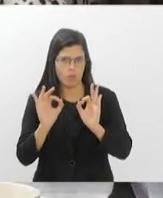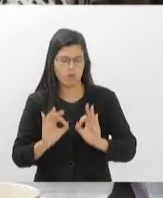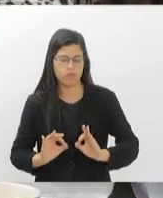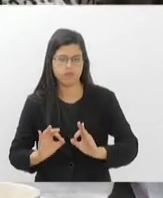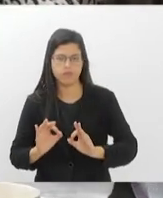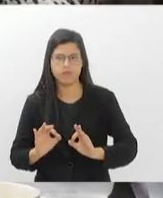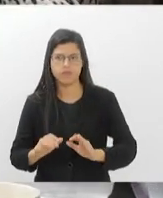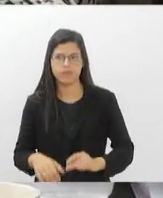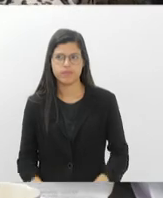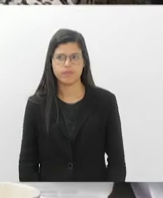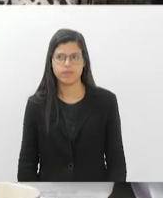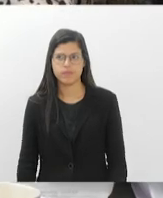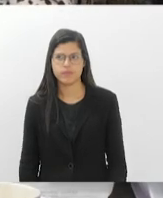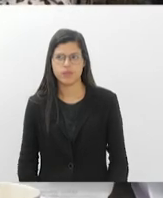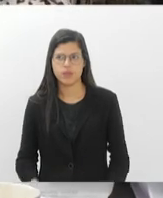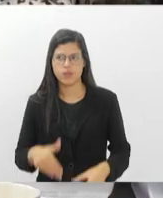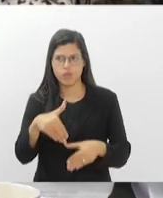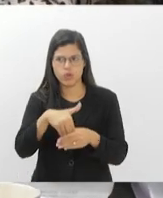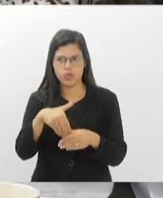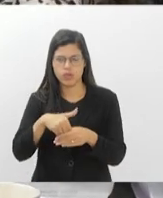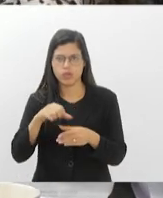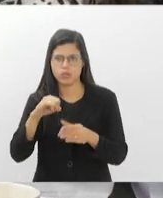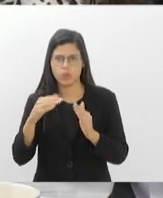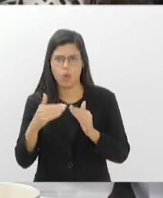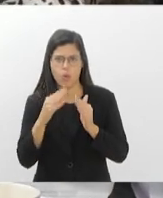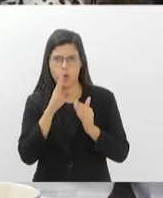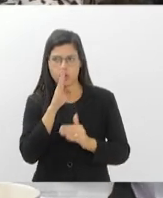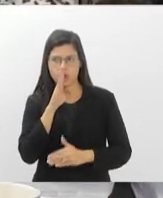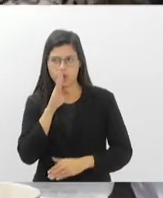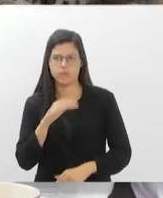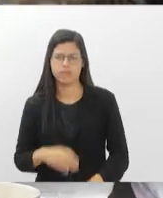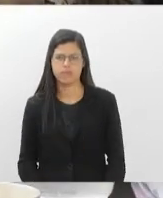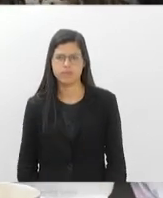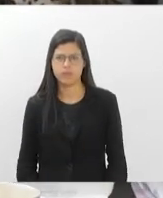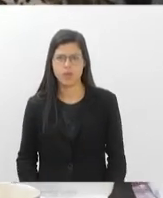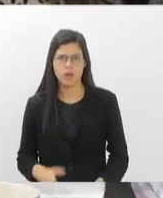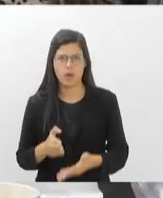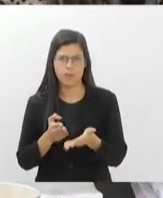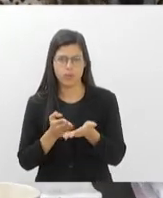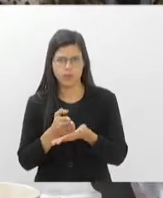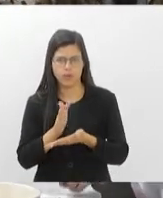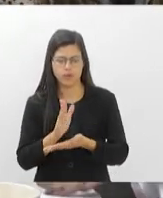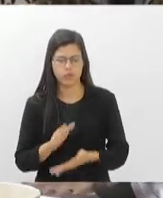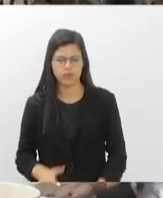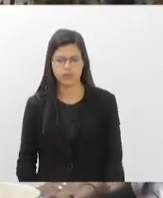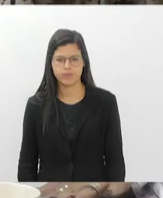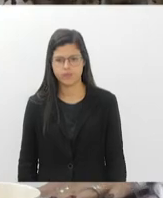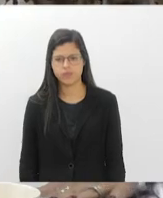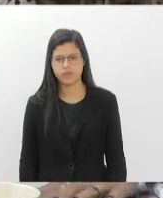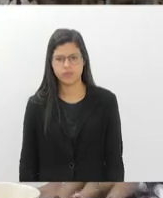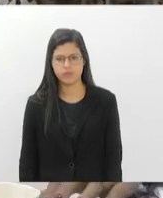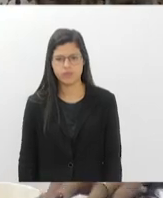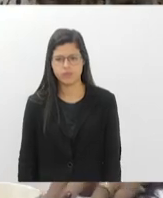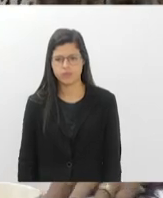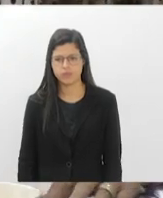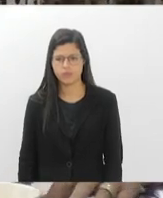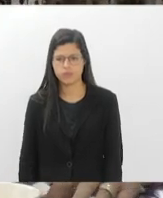discutir, em votação, senhores que aprovam, permaneçam como estão. Aprovado.